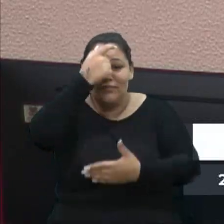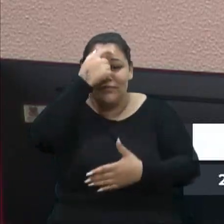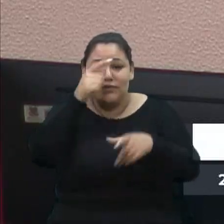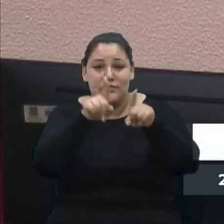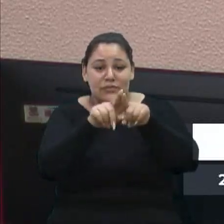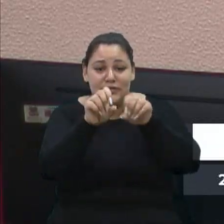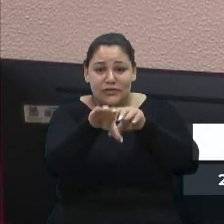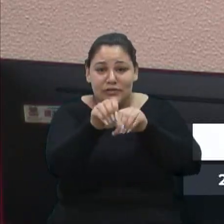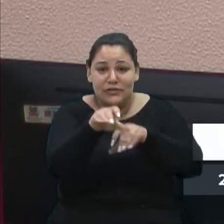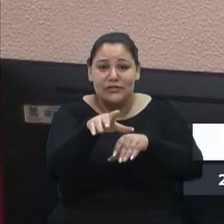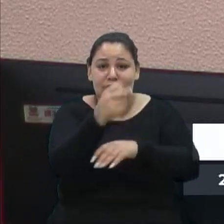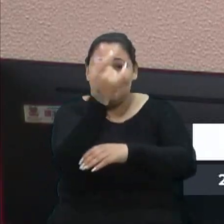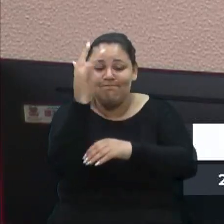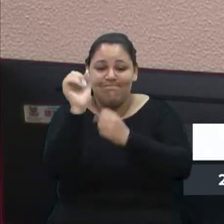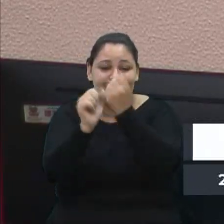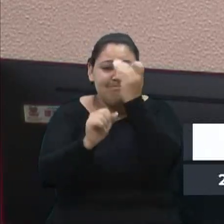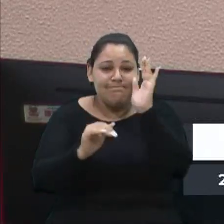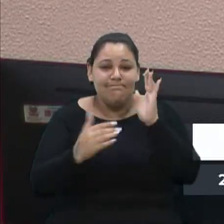educação ambiental.